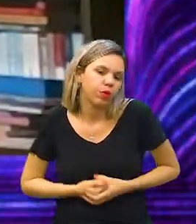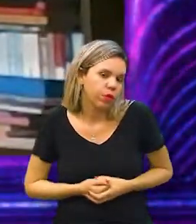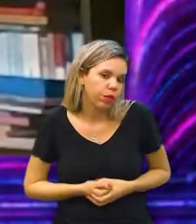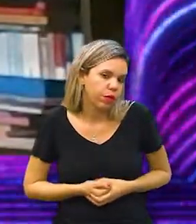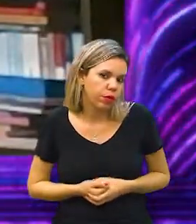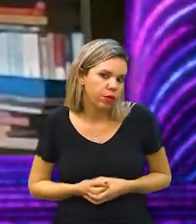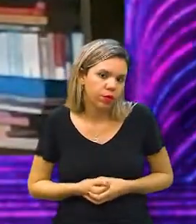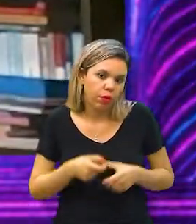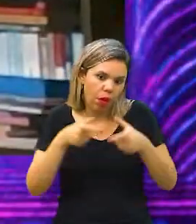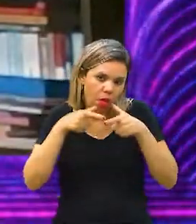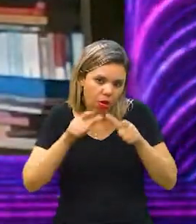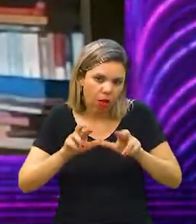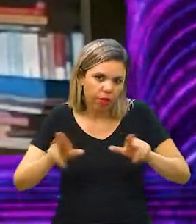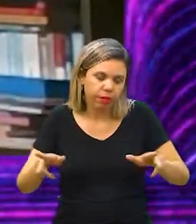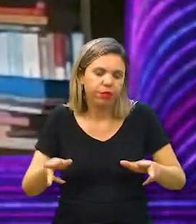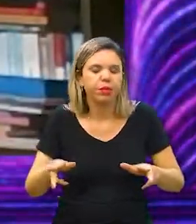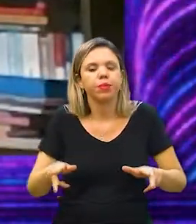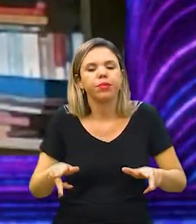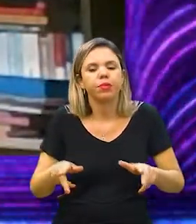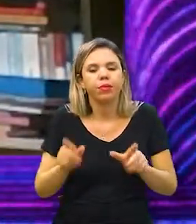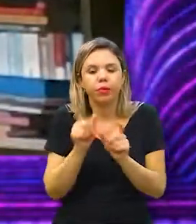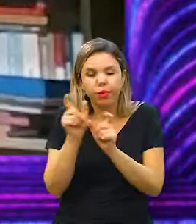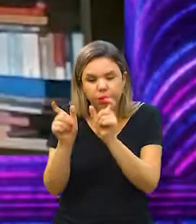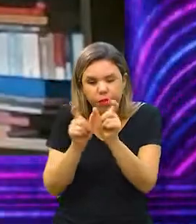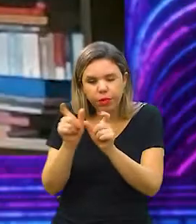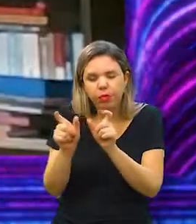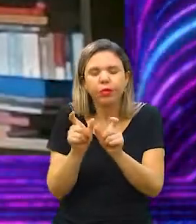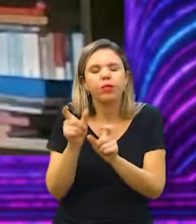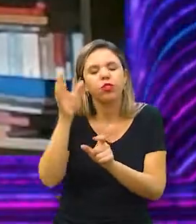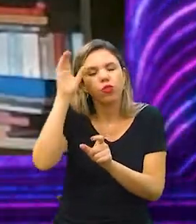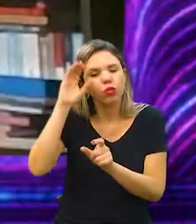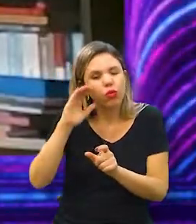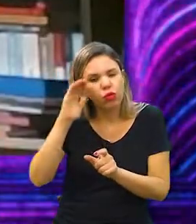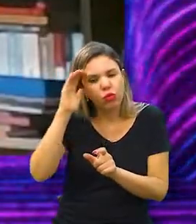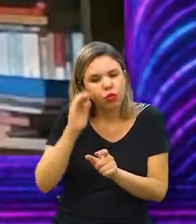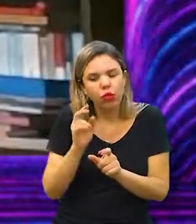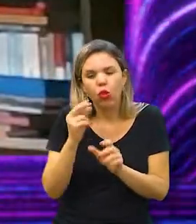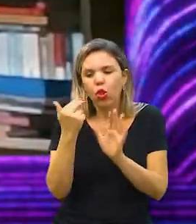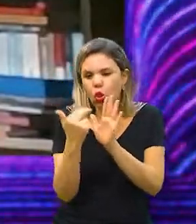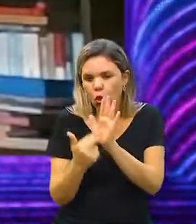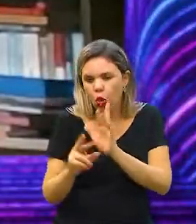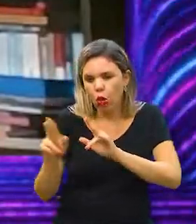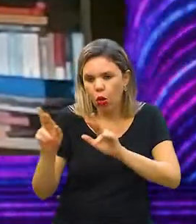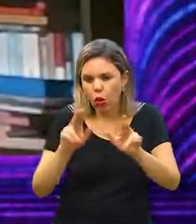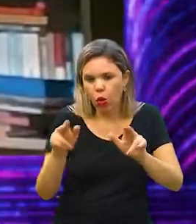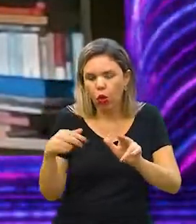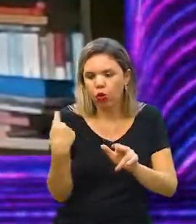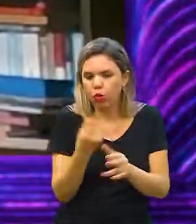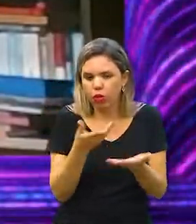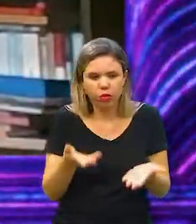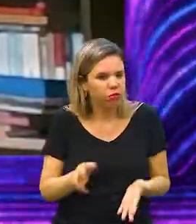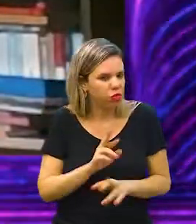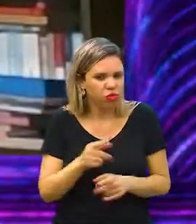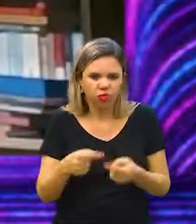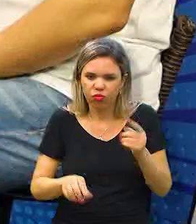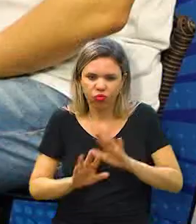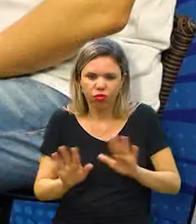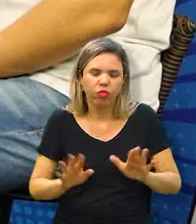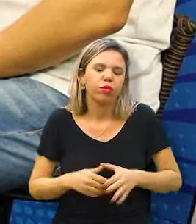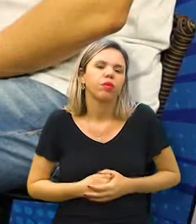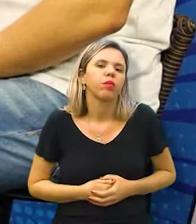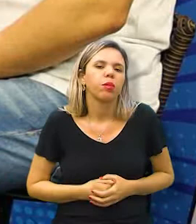sobre a língua, né? Fui atrás das expressões, como que compõem os nomes, porque é diferente do nosso, não é da mesma